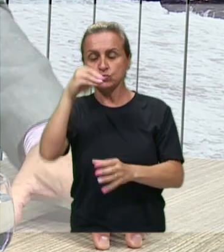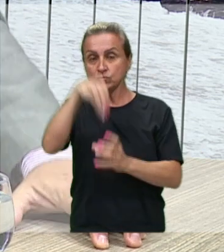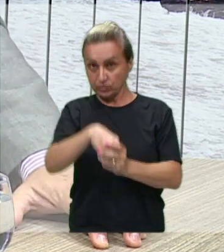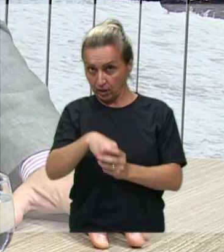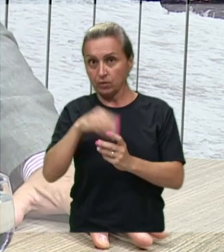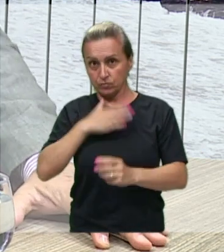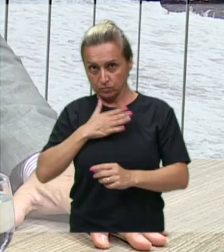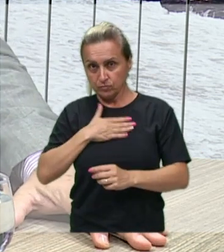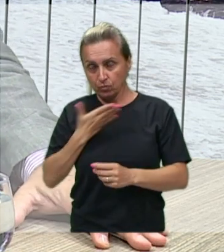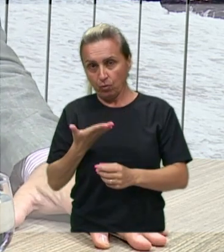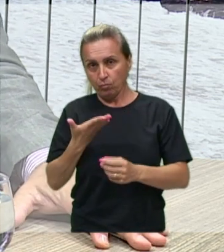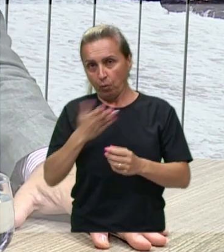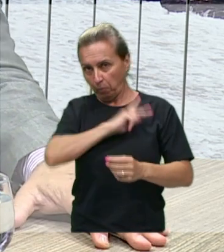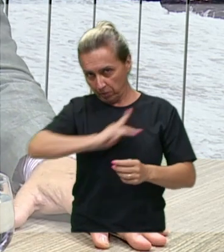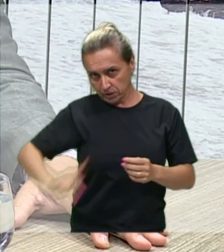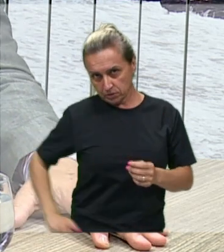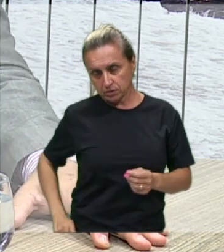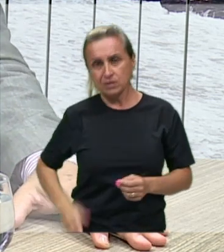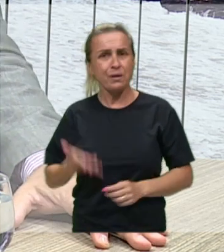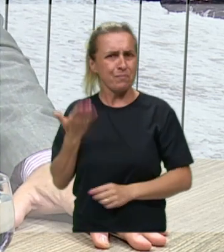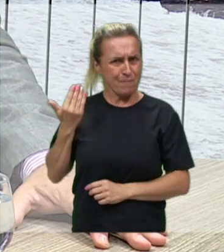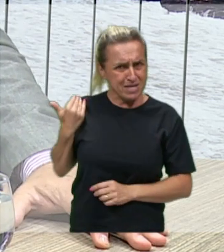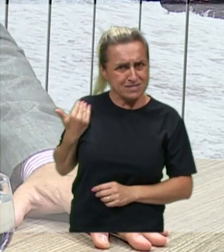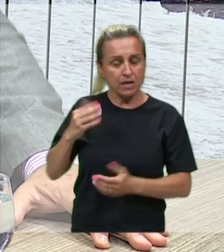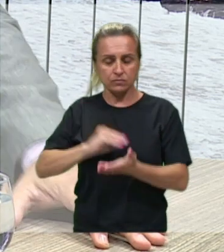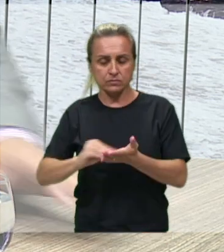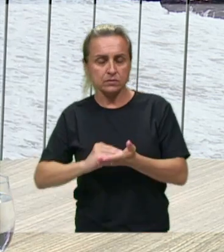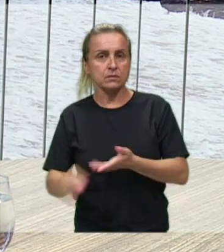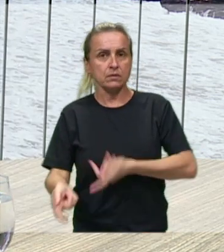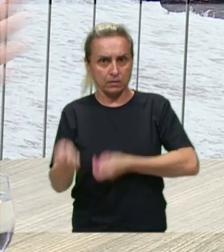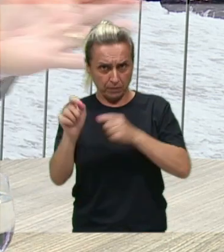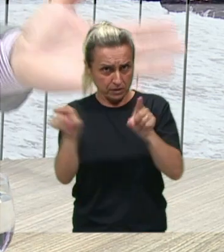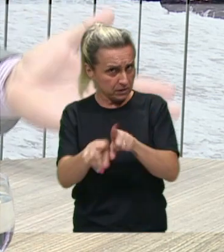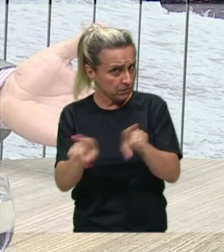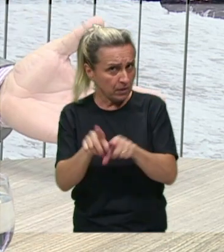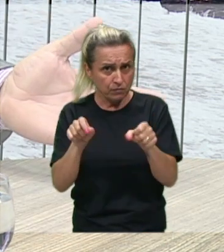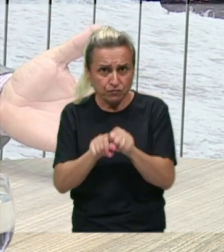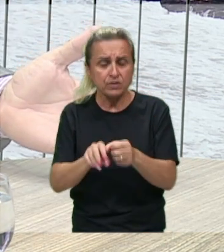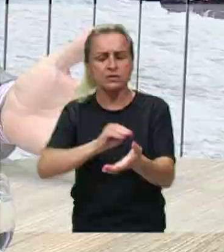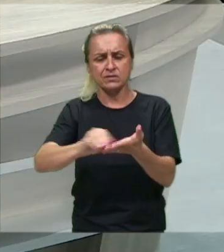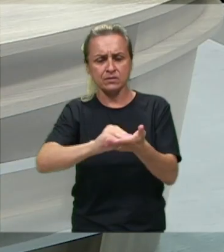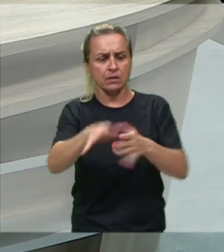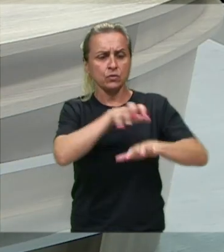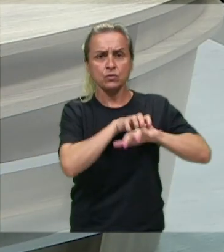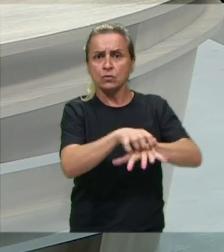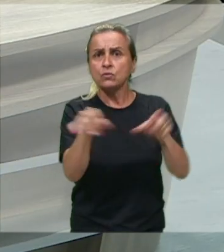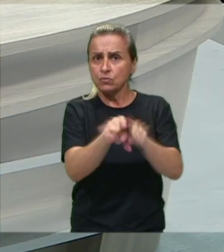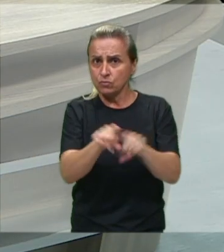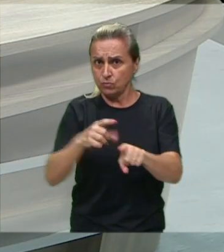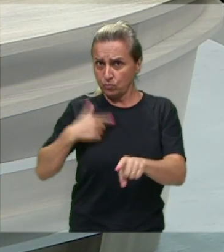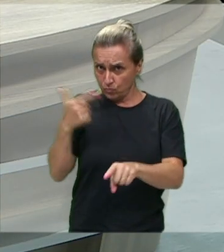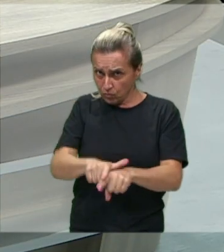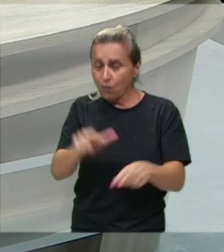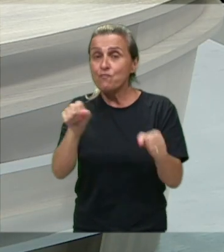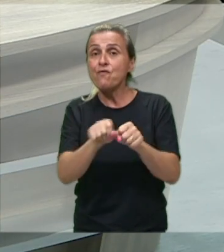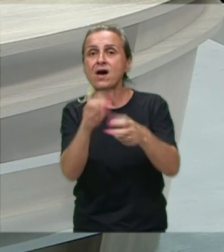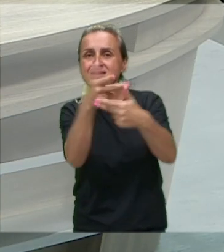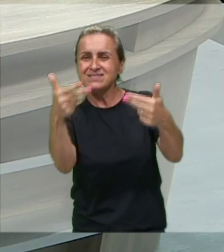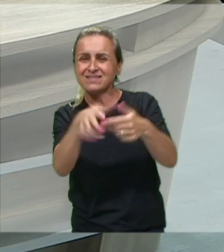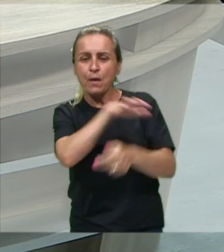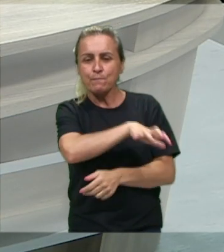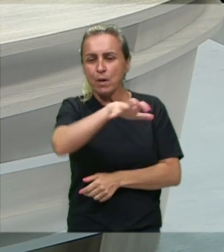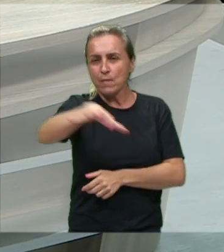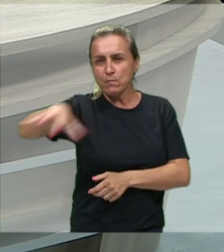fazer, onde eu sempre fiz como secretário de pesca e também de turismo, fizemos vários totens, indicação dos pontos turísticos da Jaí. Eu gostaria